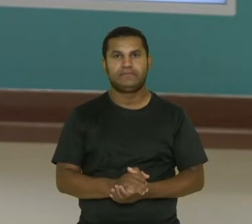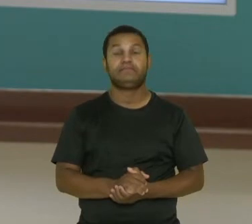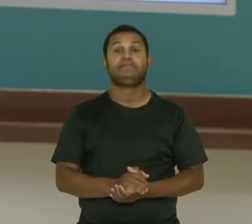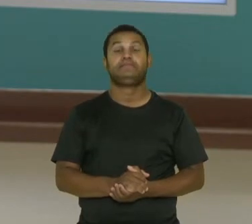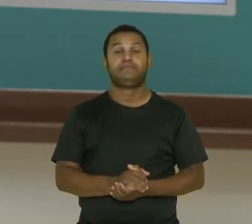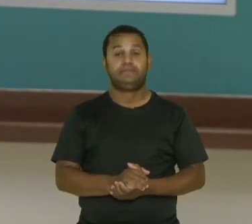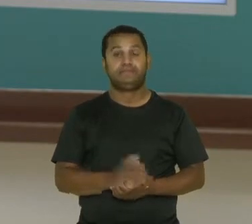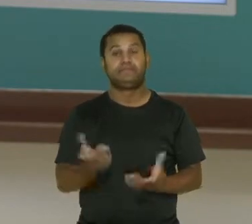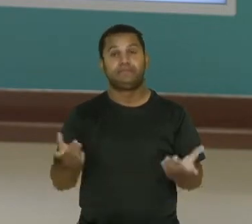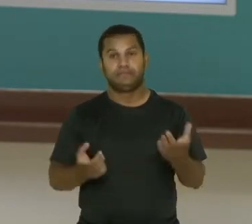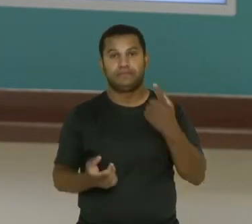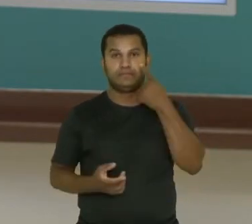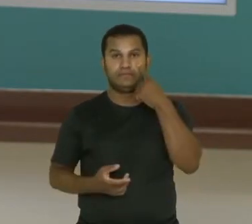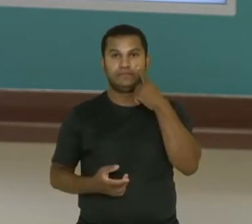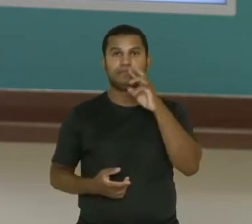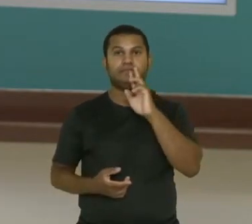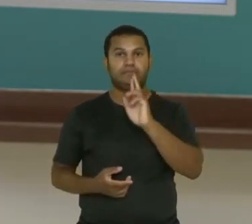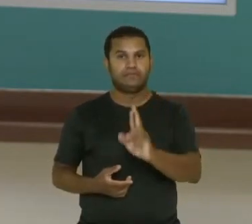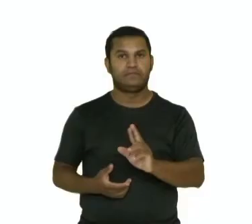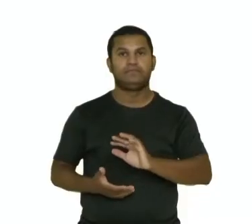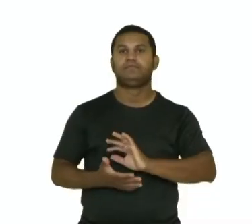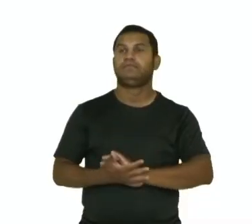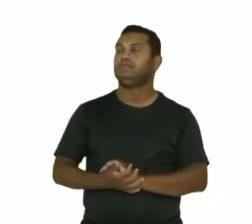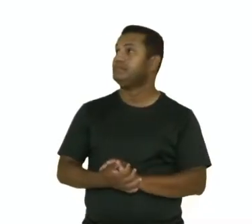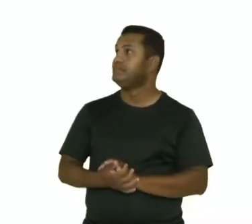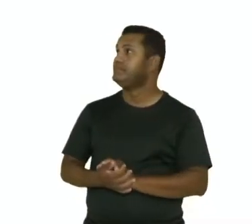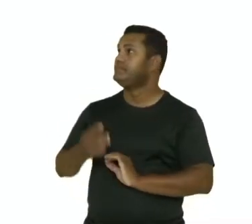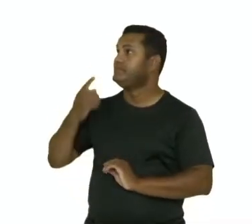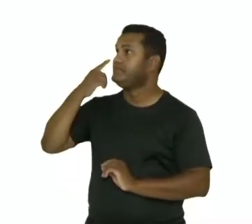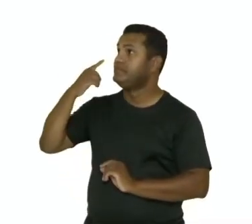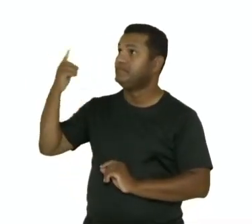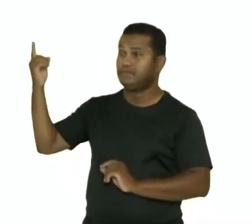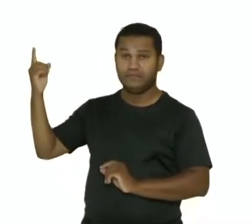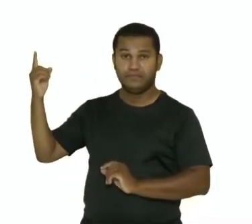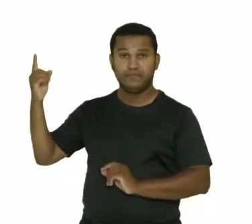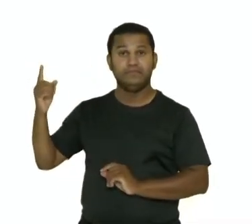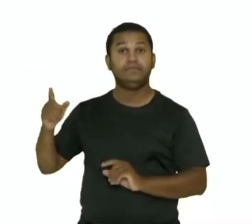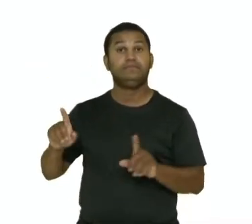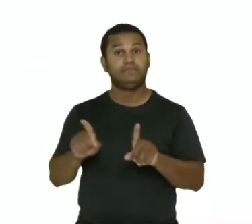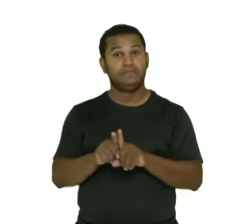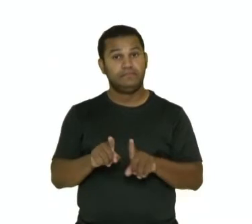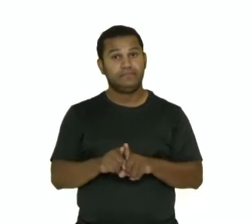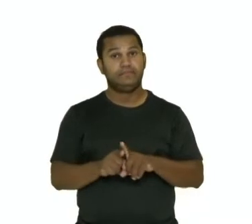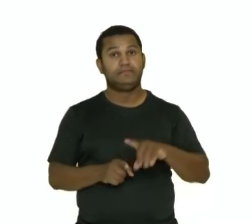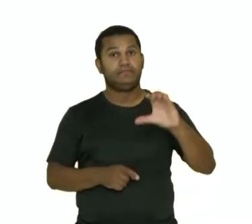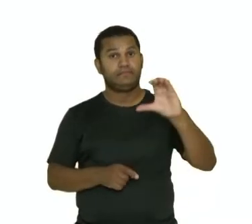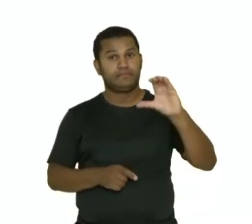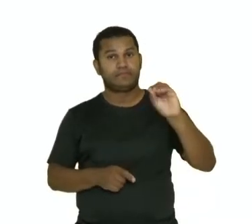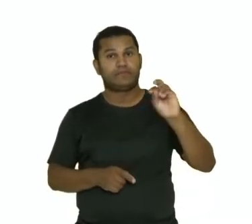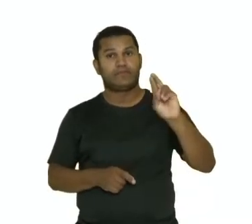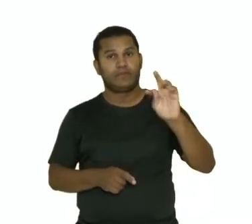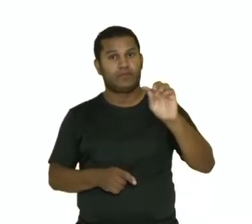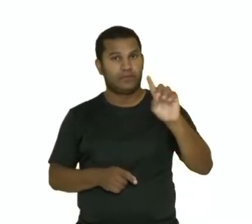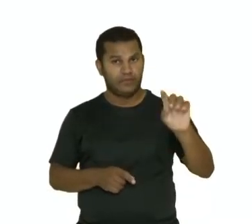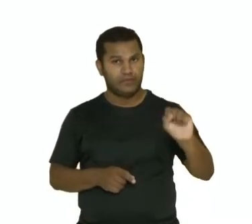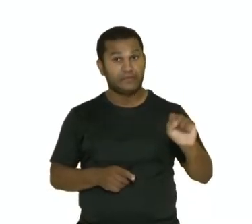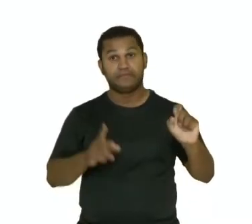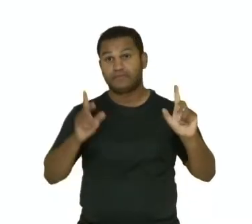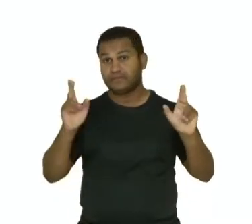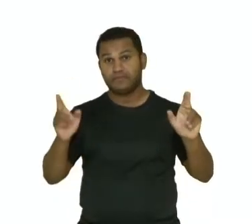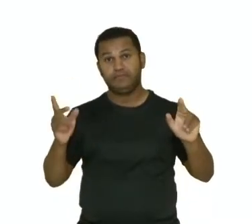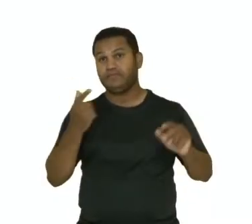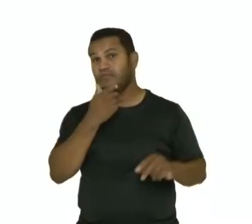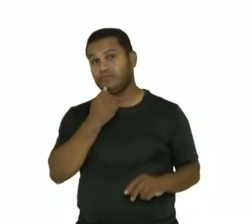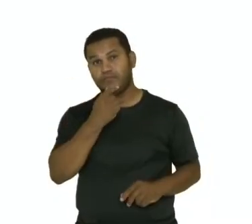Vamos fazer a correção então da nossa atividade? Veja, tal como Cortés, Francisco Pizarro também se utilizou dos conflitos internos